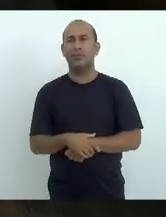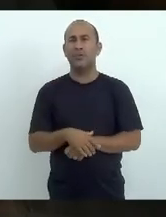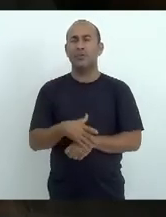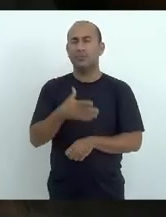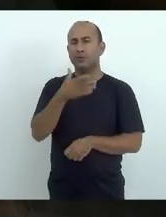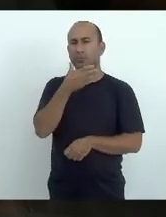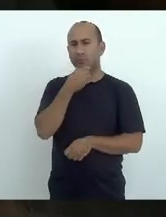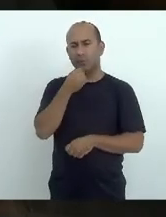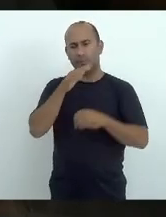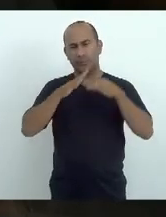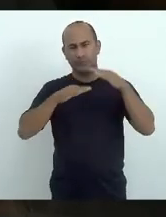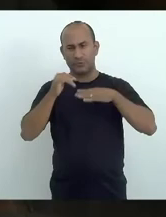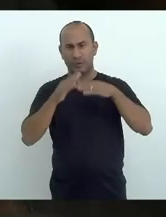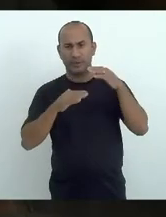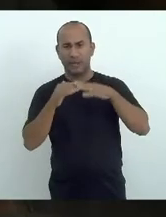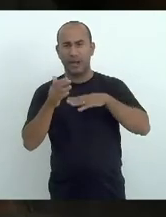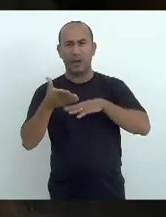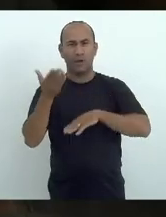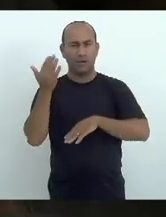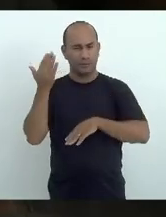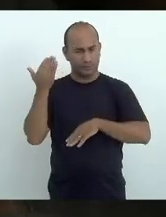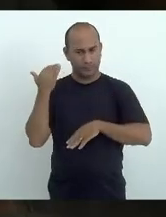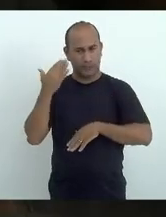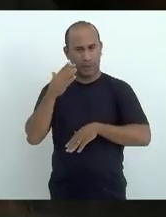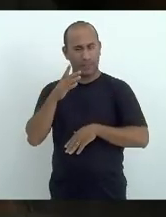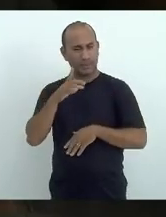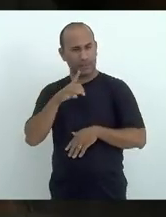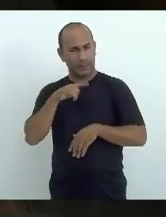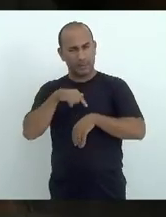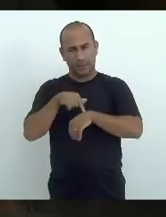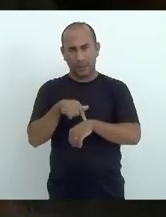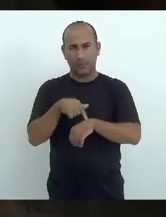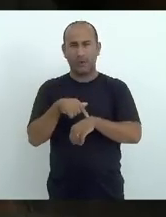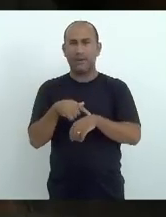grego, e relata um período